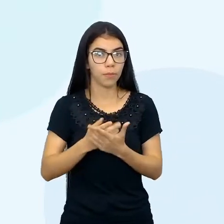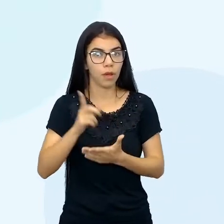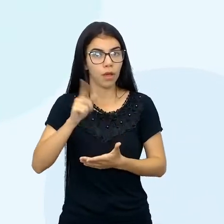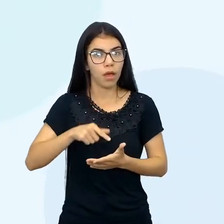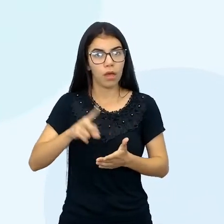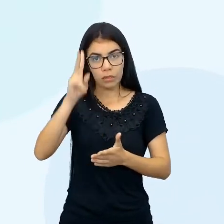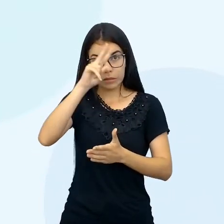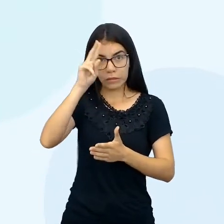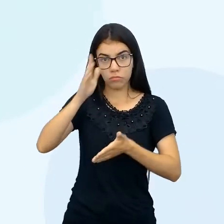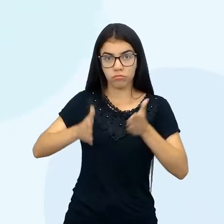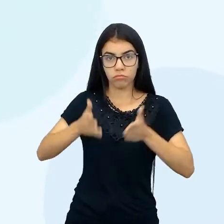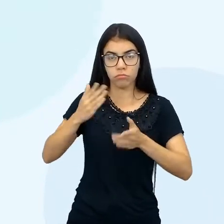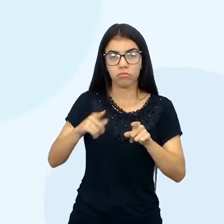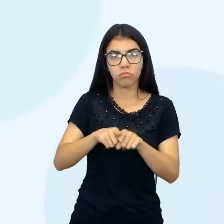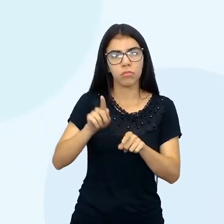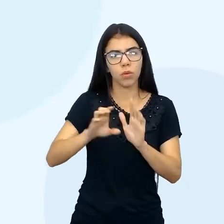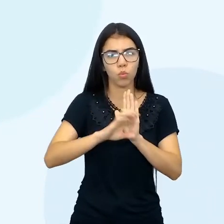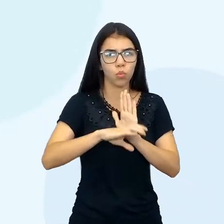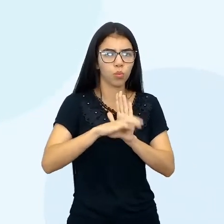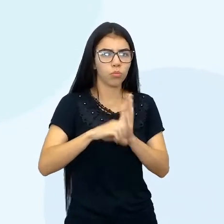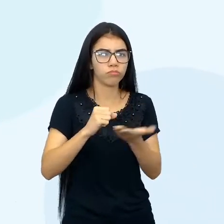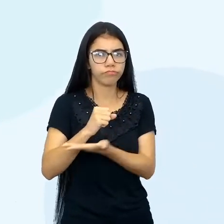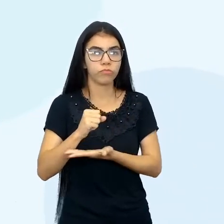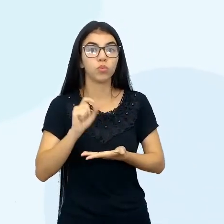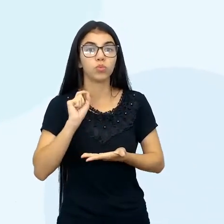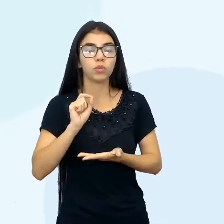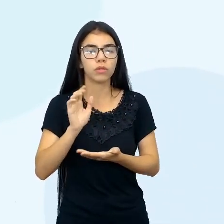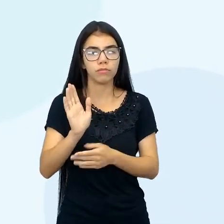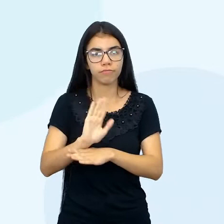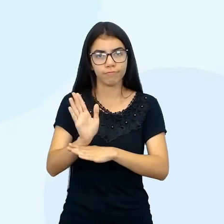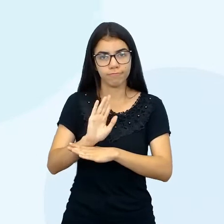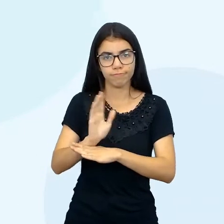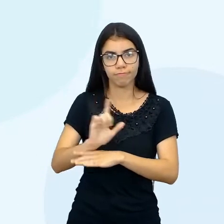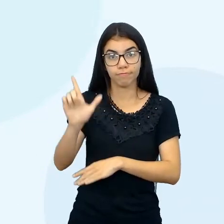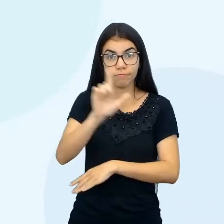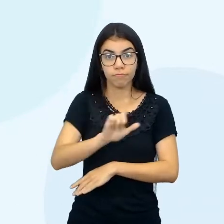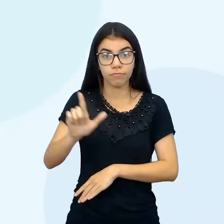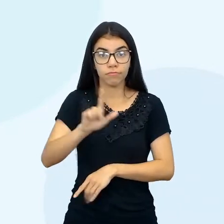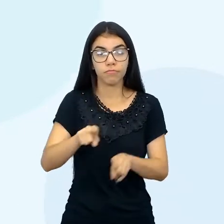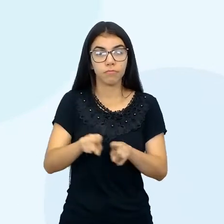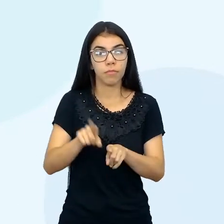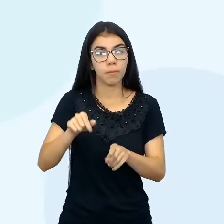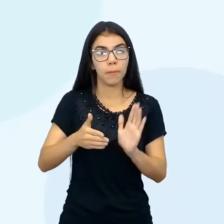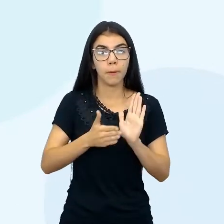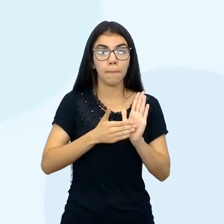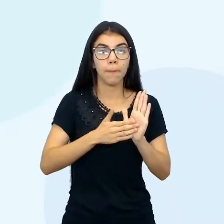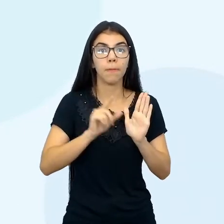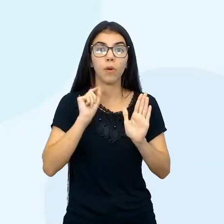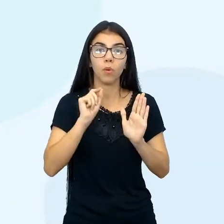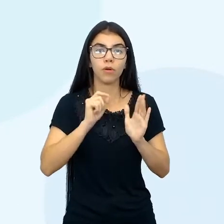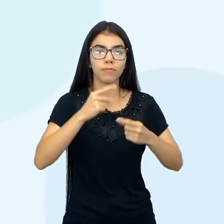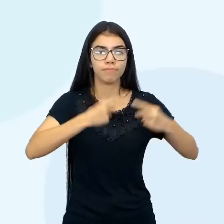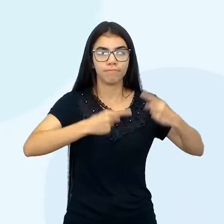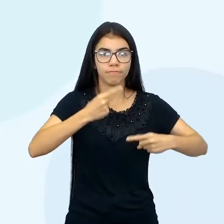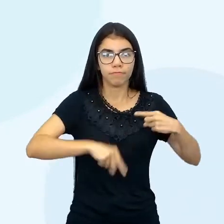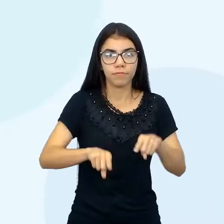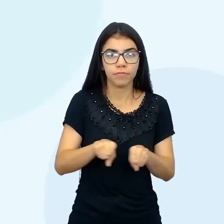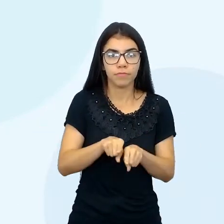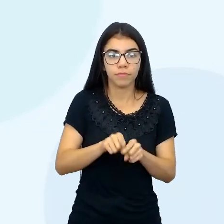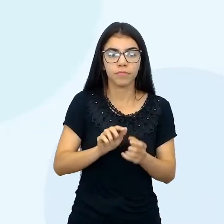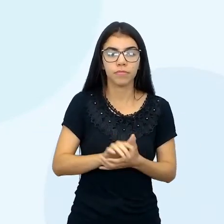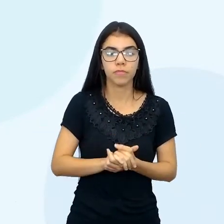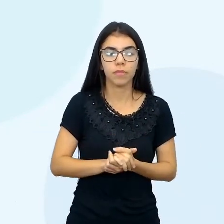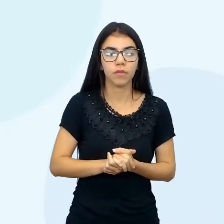tempos, retomar conceitos básicos do cinema e da literatura e propor um debate sobre as adaptações de